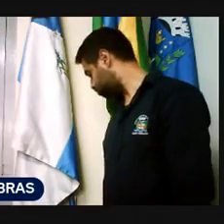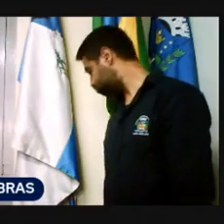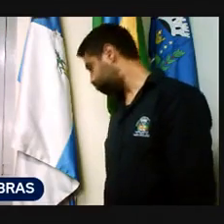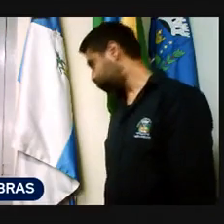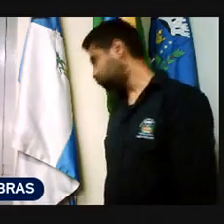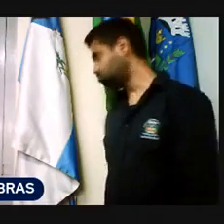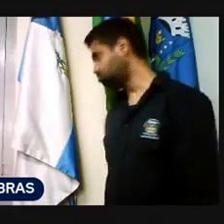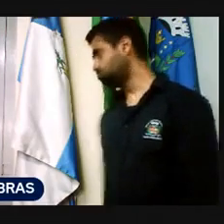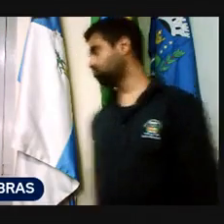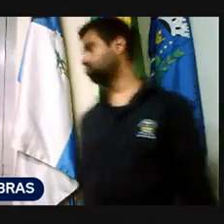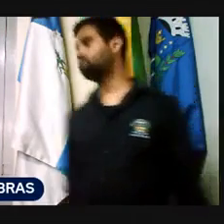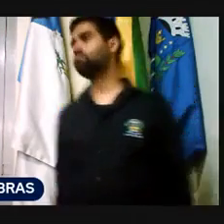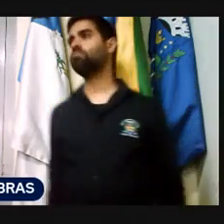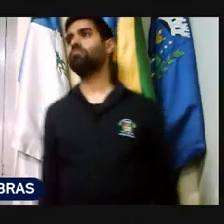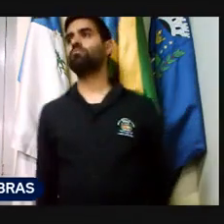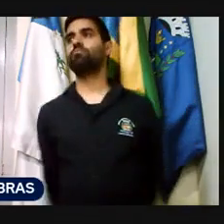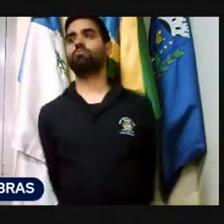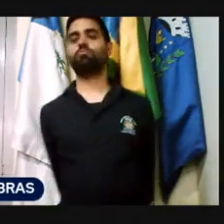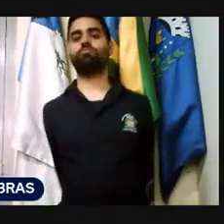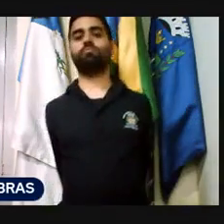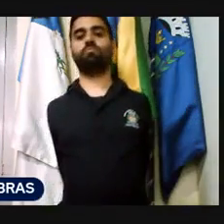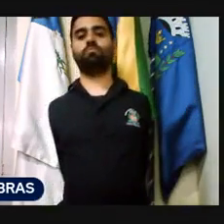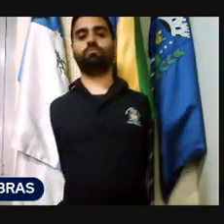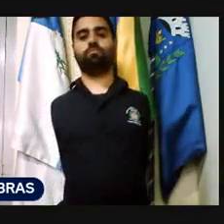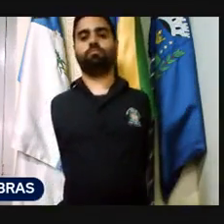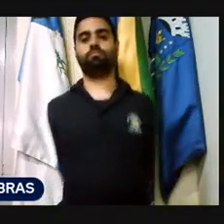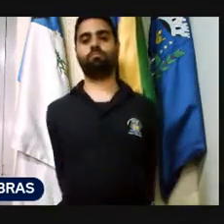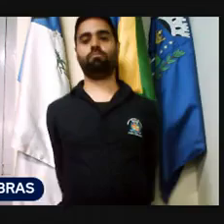presidente. Mesa, vereadores,